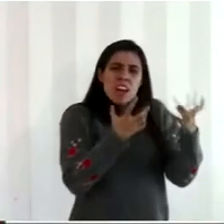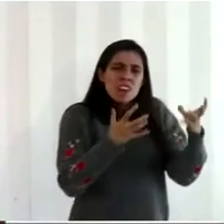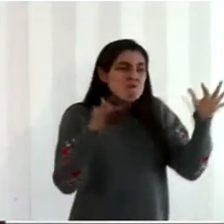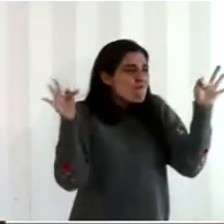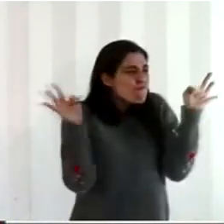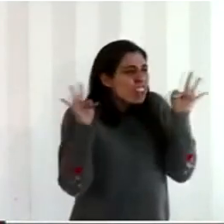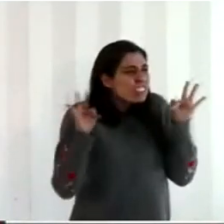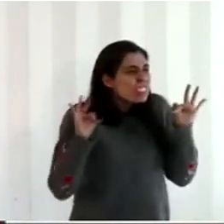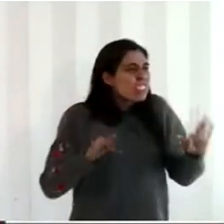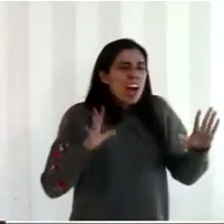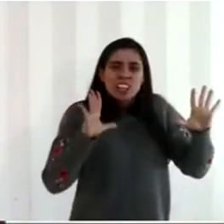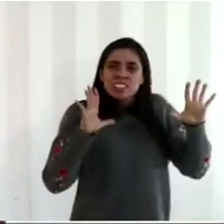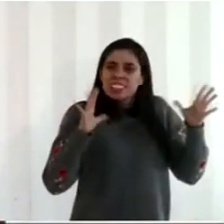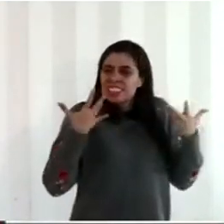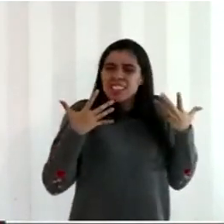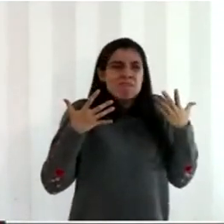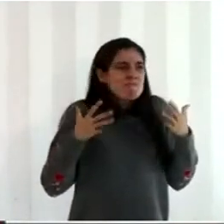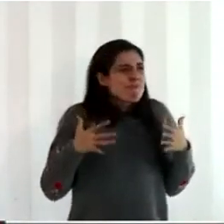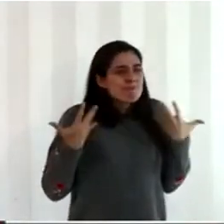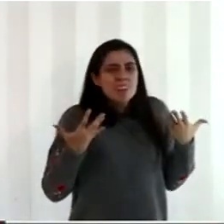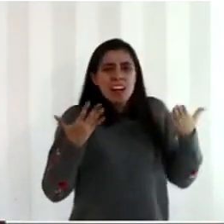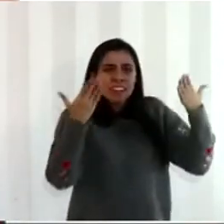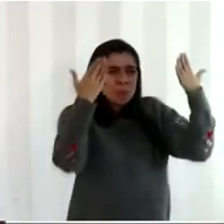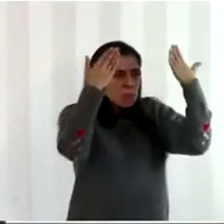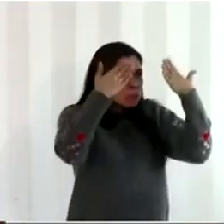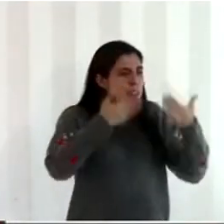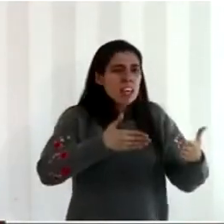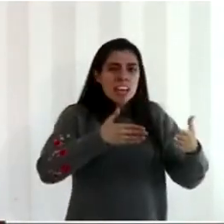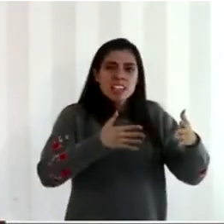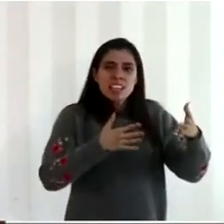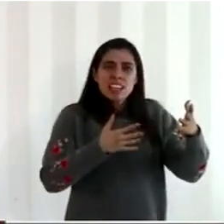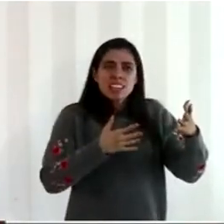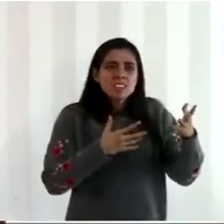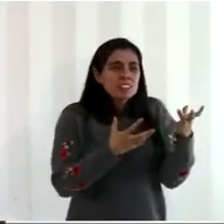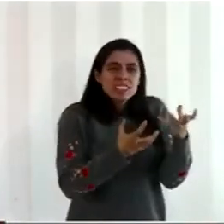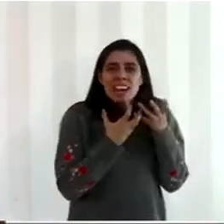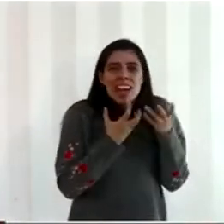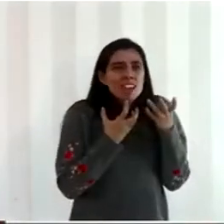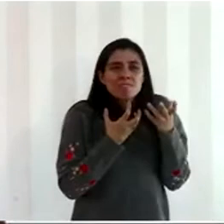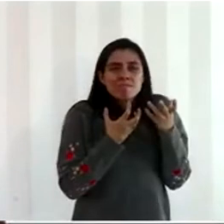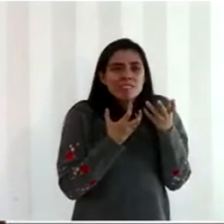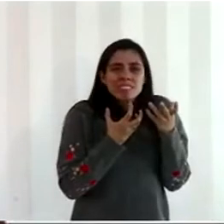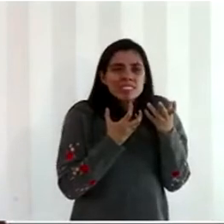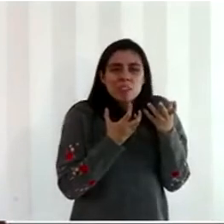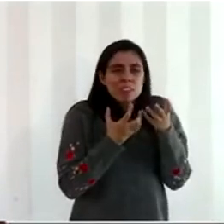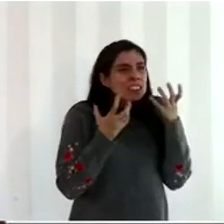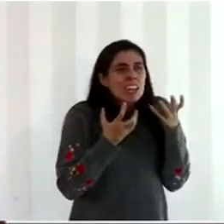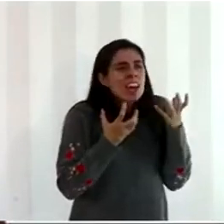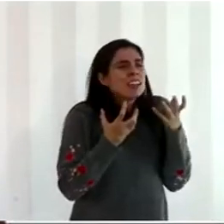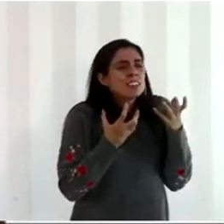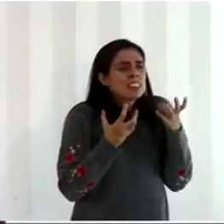em ter prazer em falar para as pessoas lá fora do amor de Deus. Mas sem santidade,